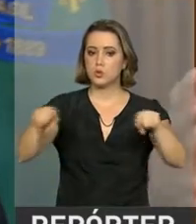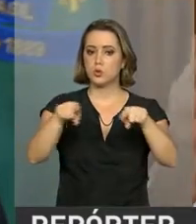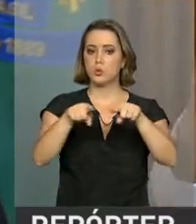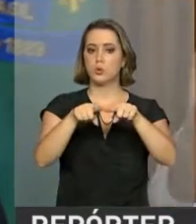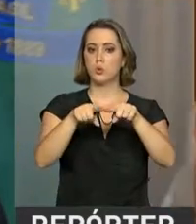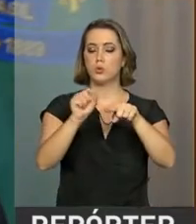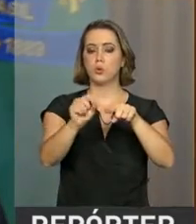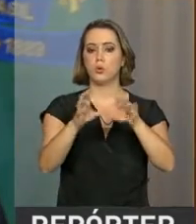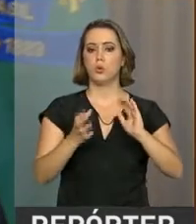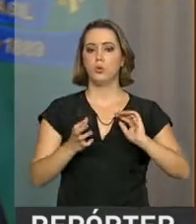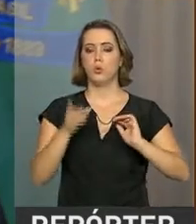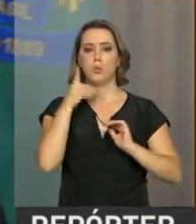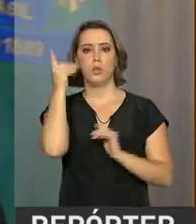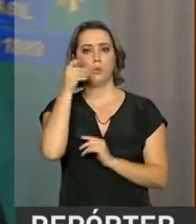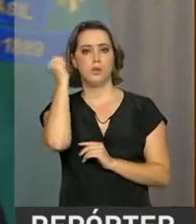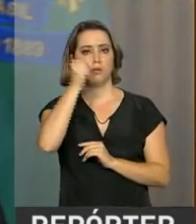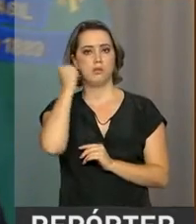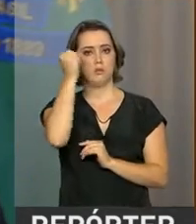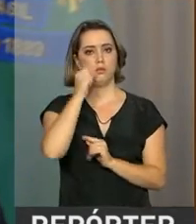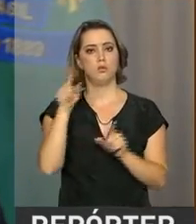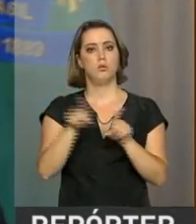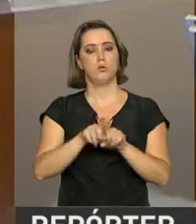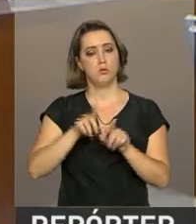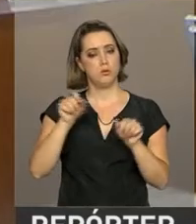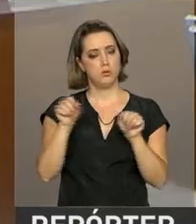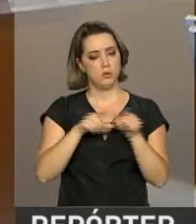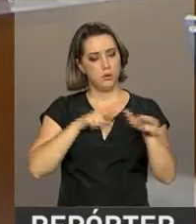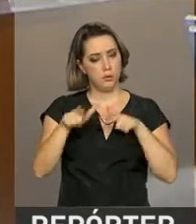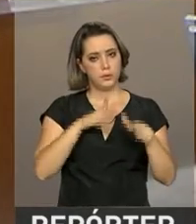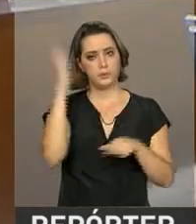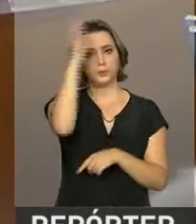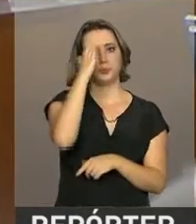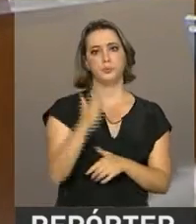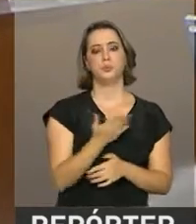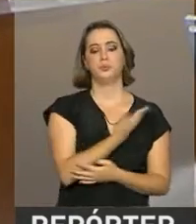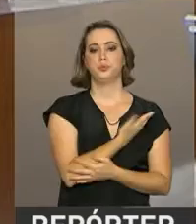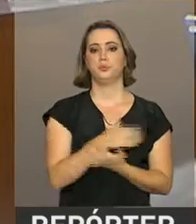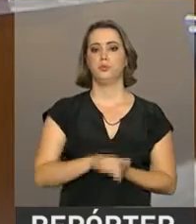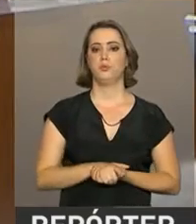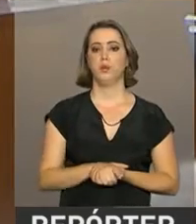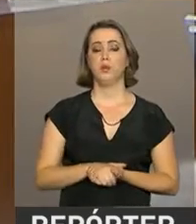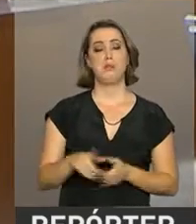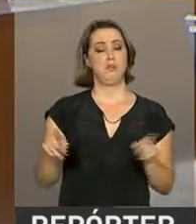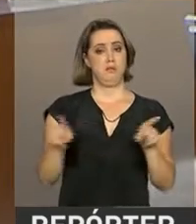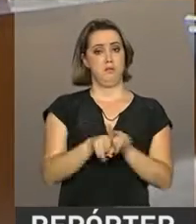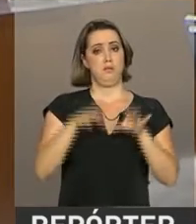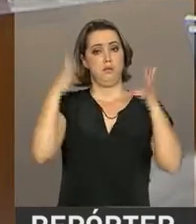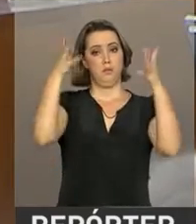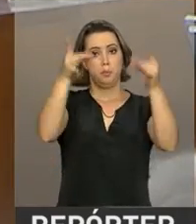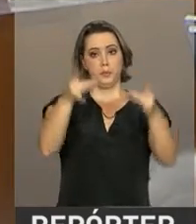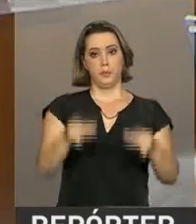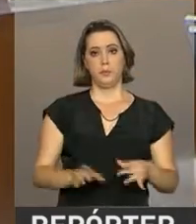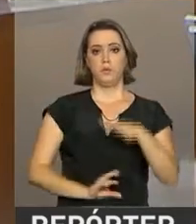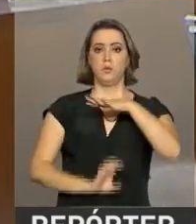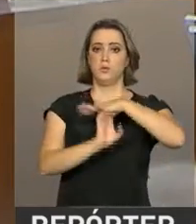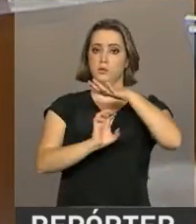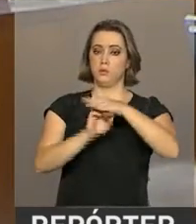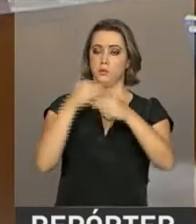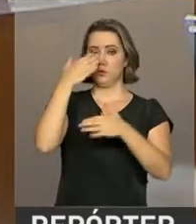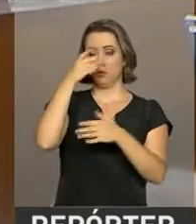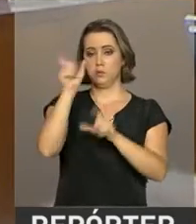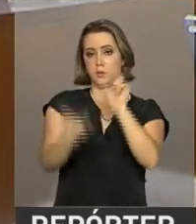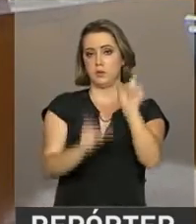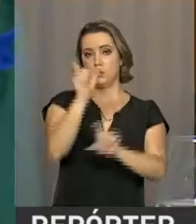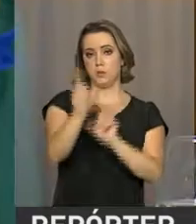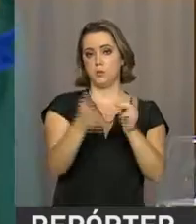como um todo está fazendo no brasil meirelles destacou também a confiança dos empresários e consumidores que está crescendo